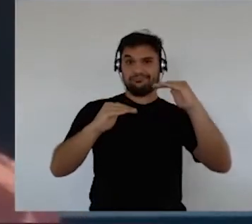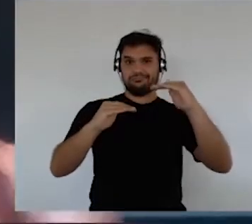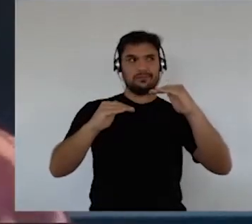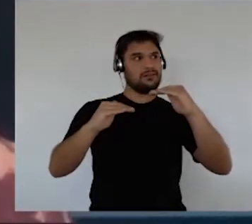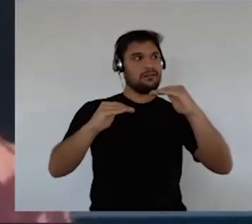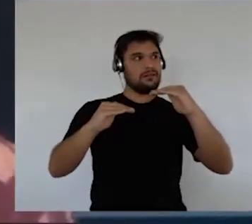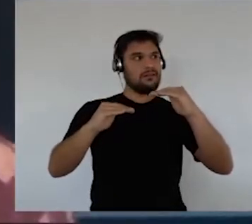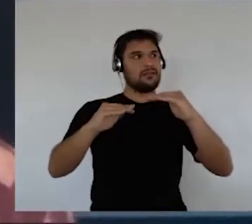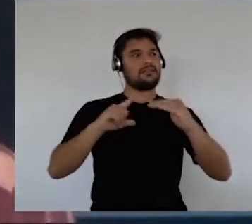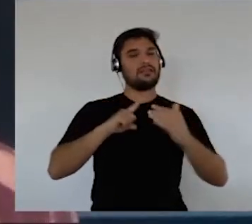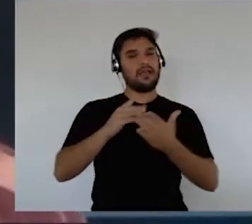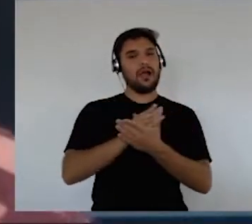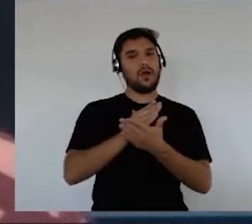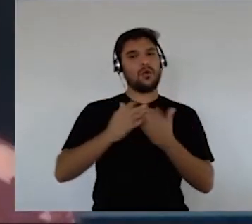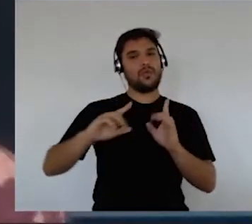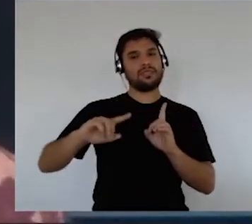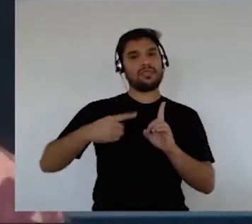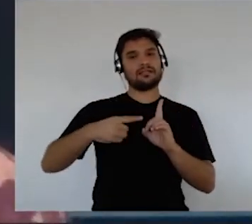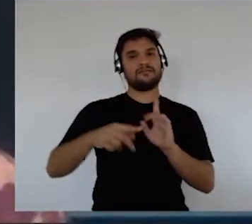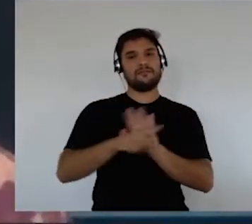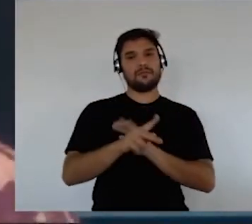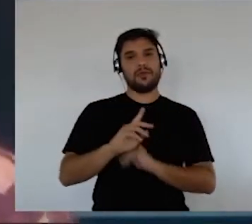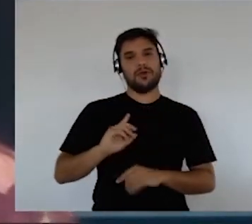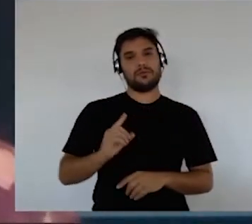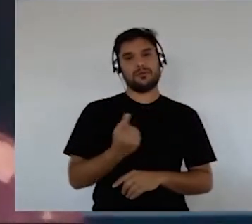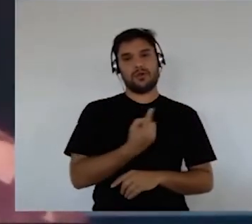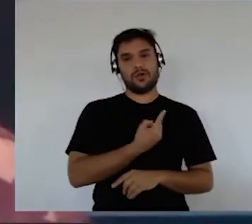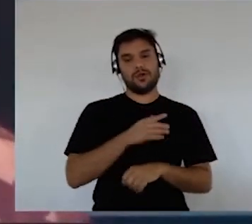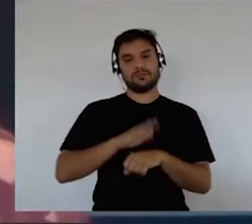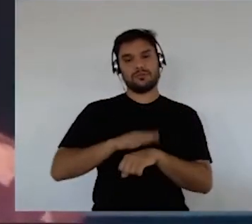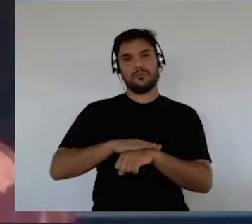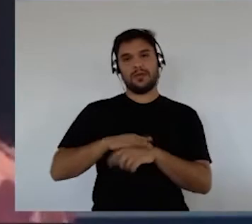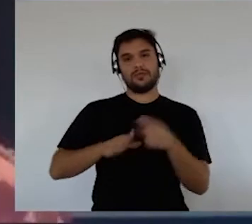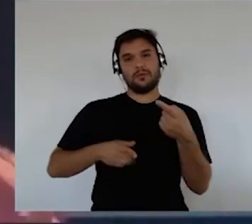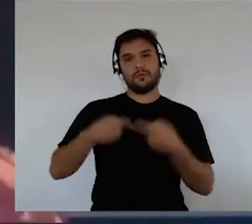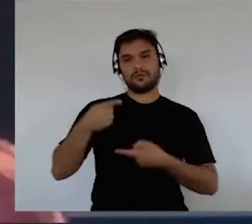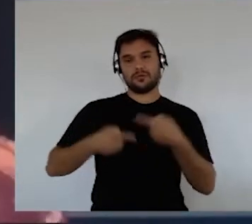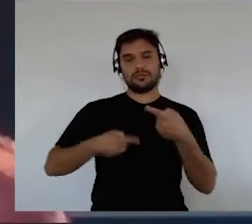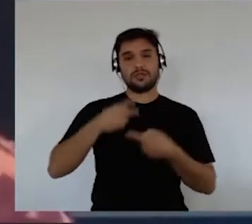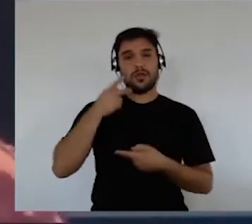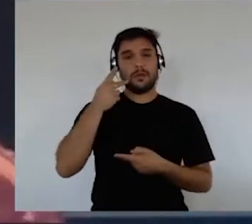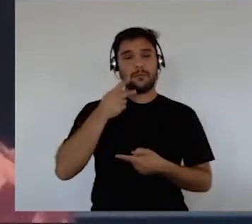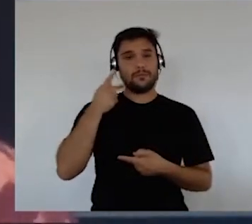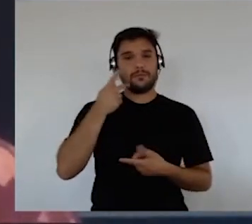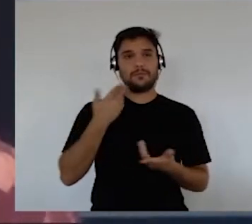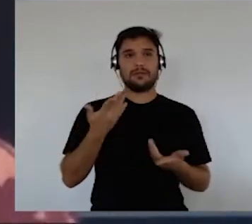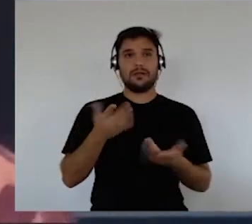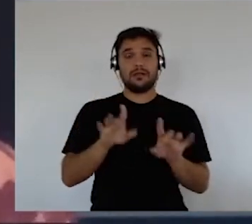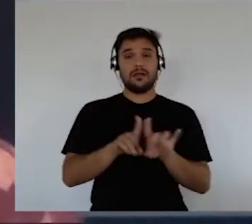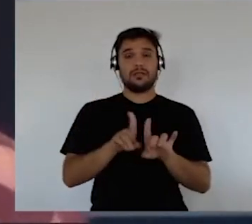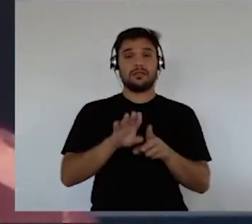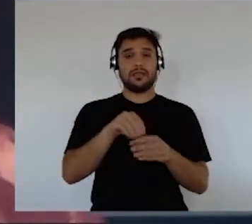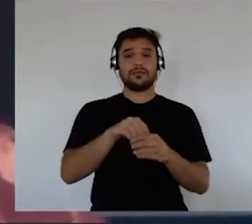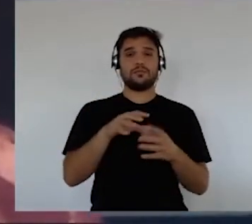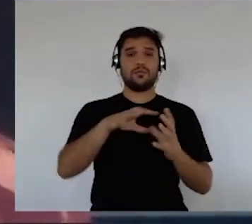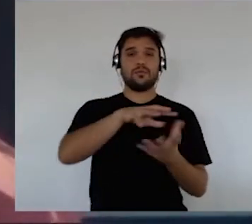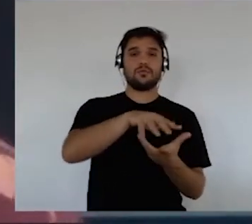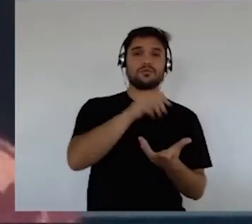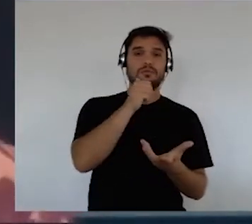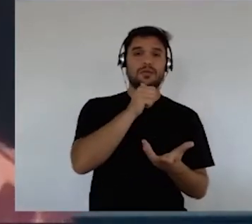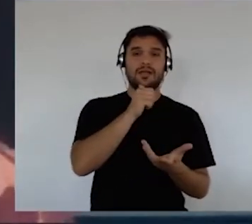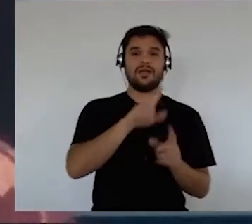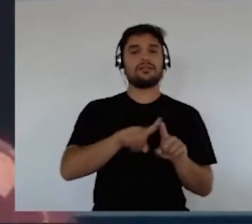temos desafios muito próprios ao exercer a nossa profissão e ao estarmos no mundo enquanto mulheres.